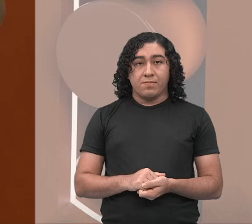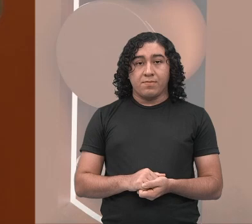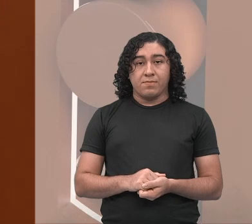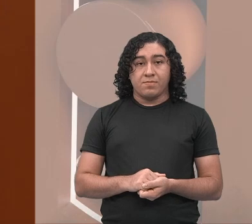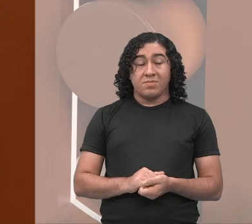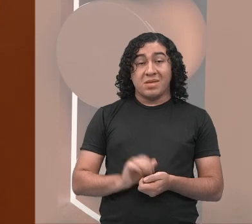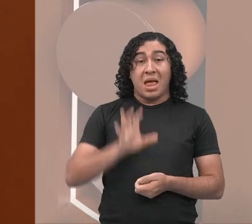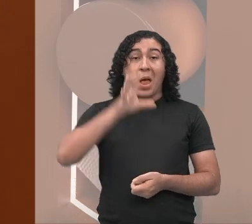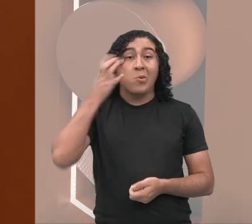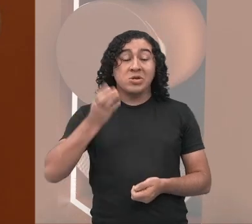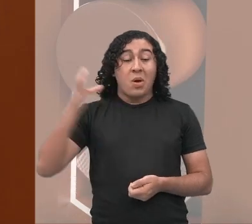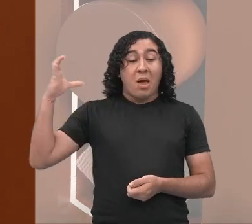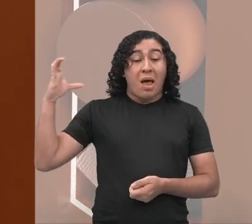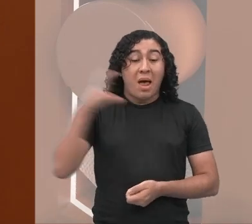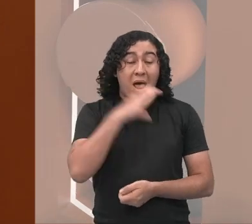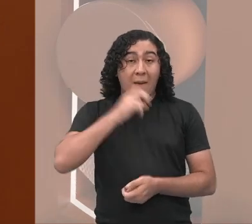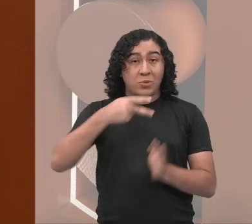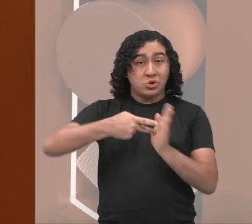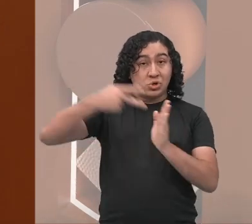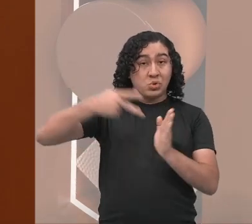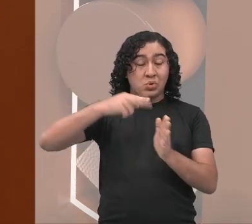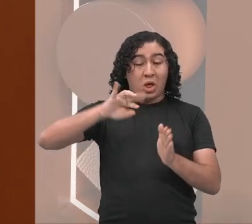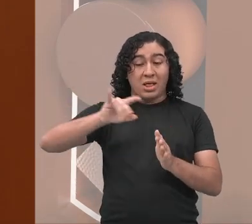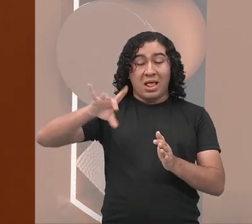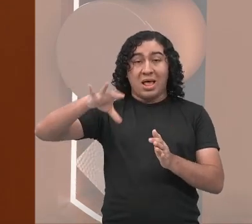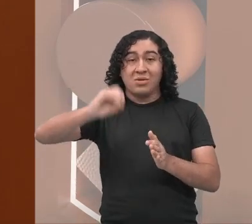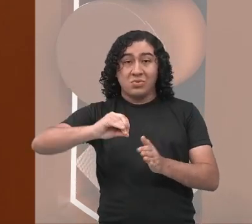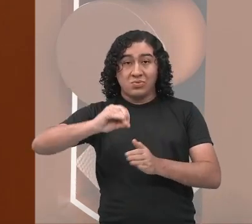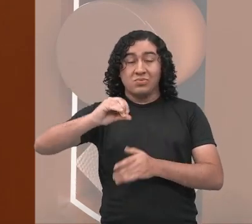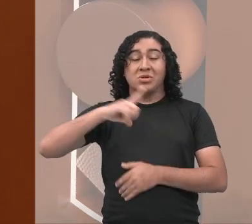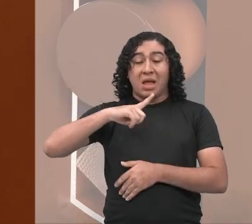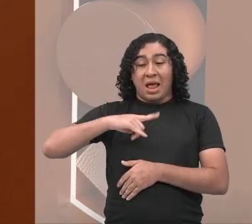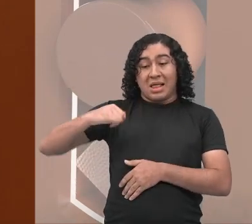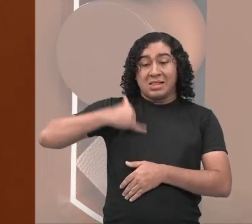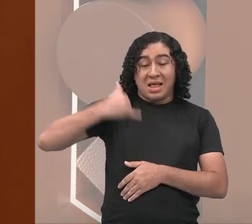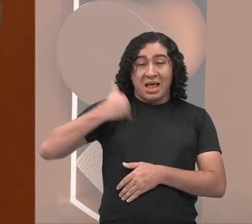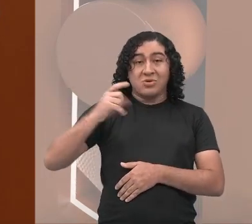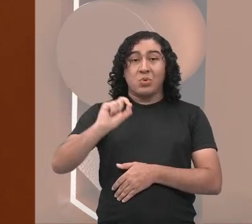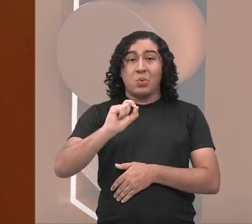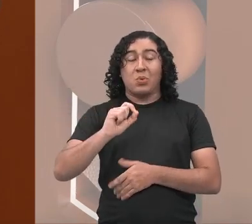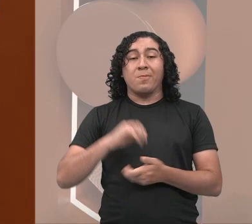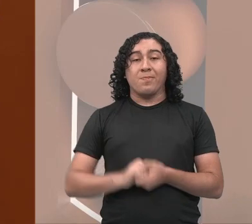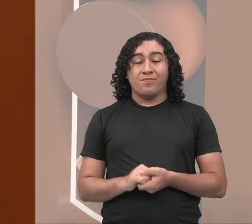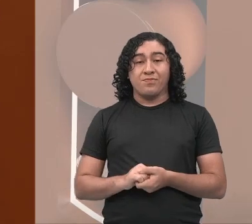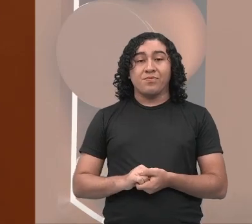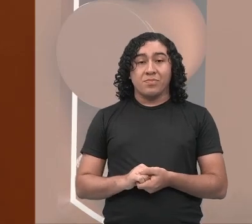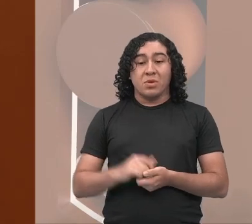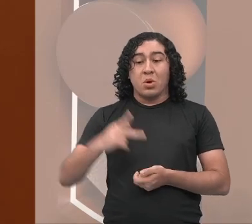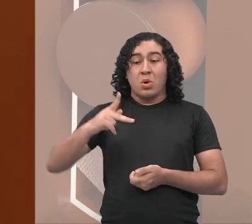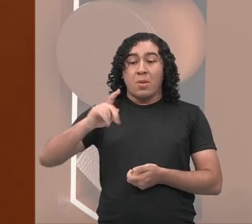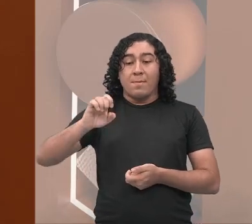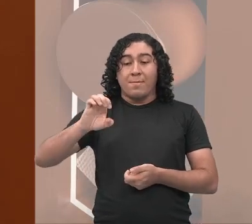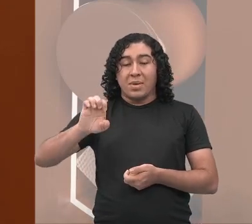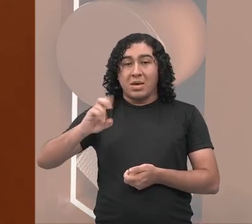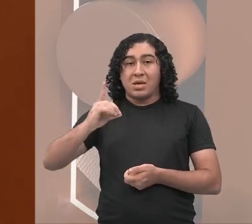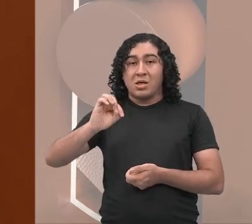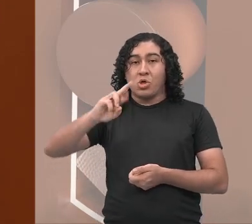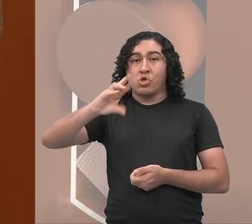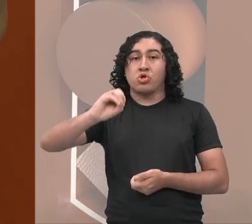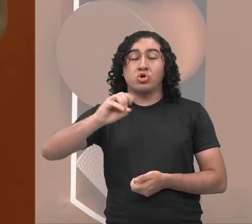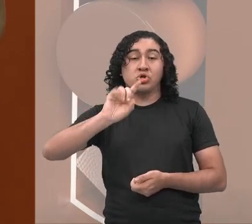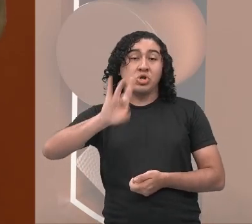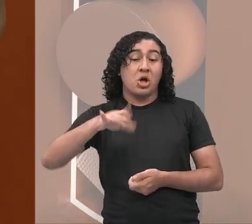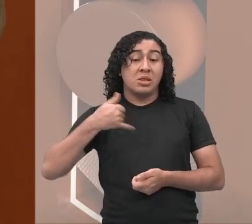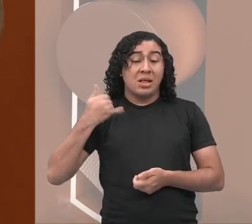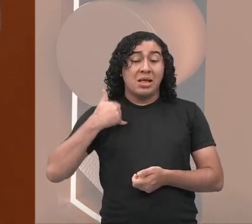o segundo reinado, com o chamado golpe da maioridade, que trouxe o então Pedro de Alcântara, com apenas 14